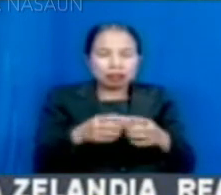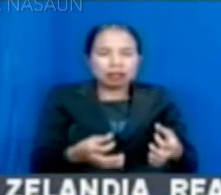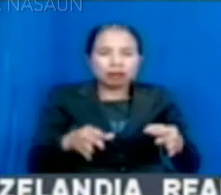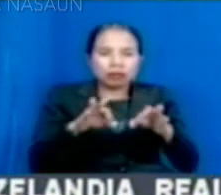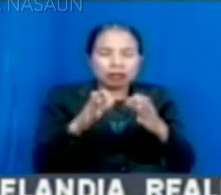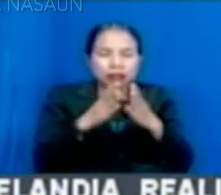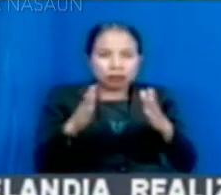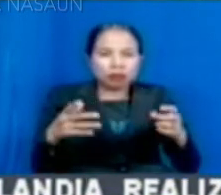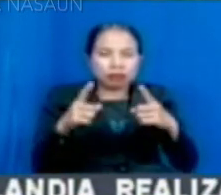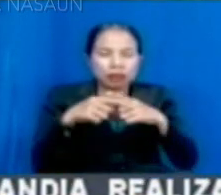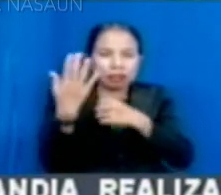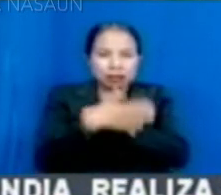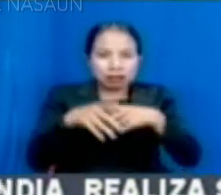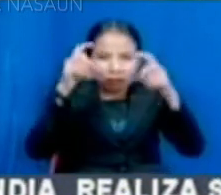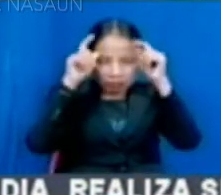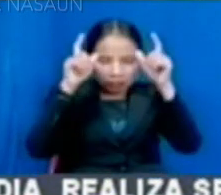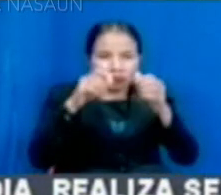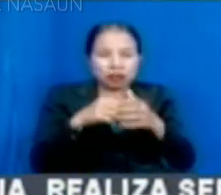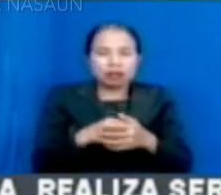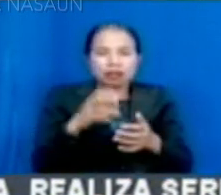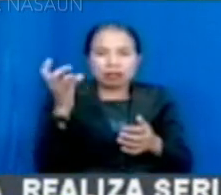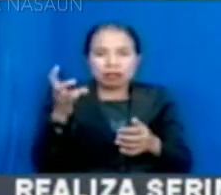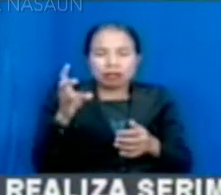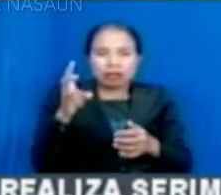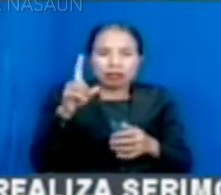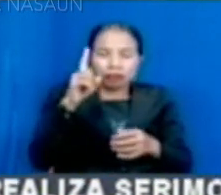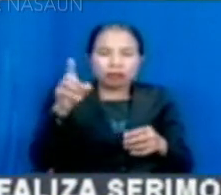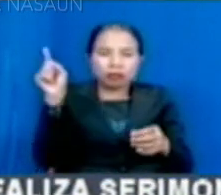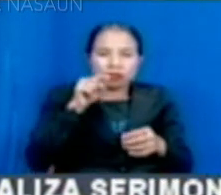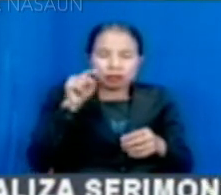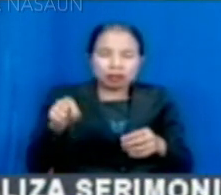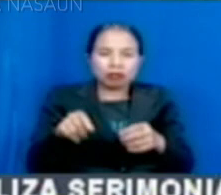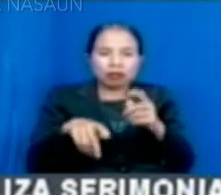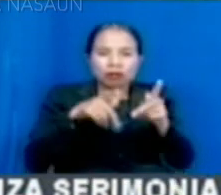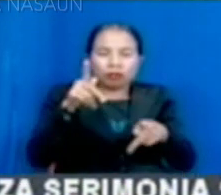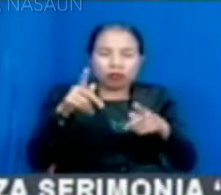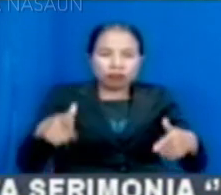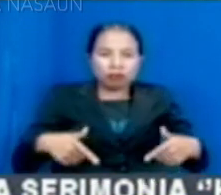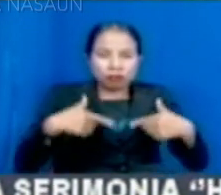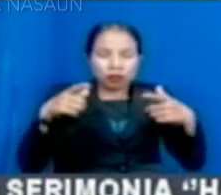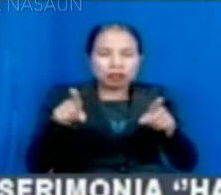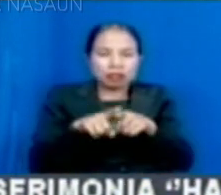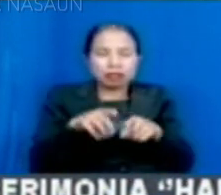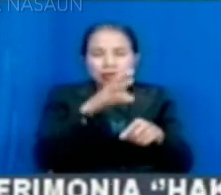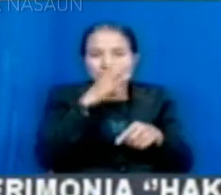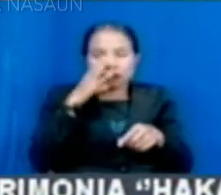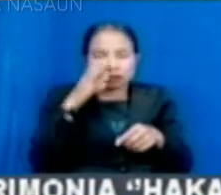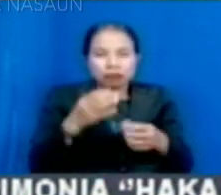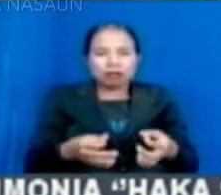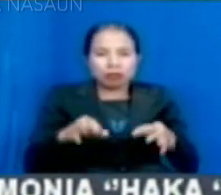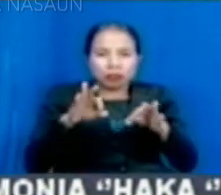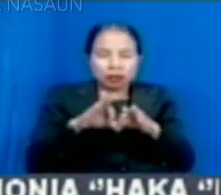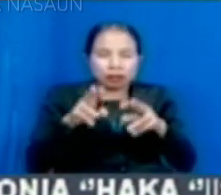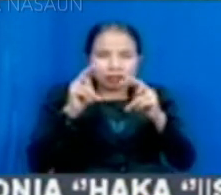São Timor-Leste e 72% povo Morris anundar agricultor tamane socialização é importante para